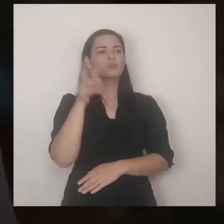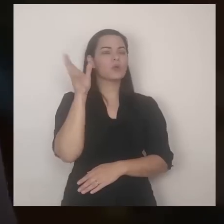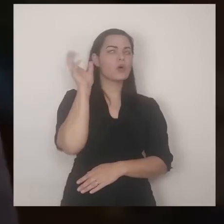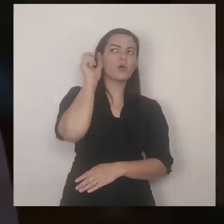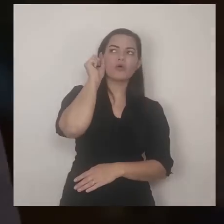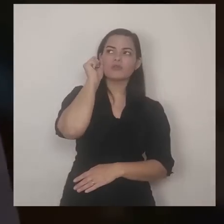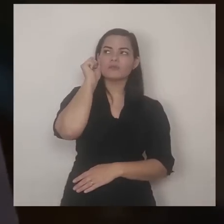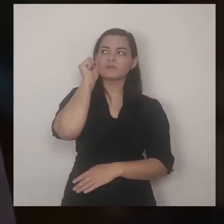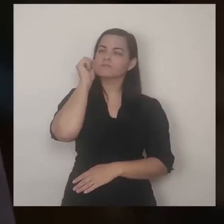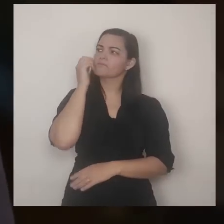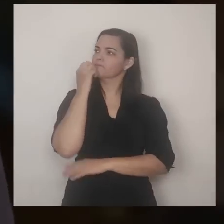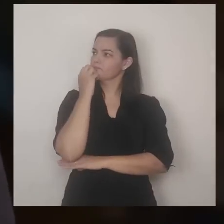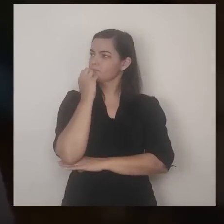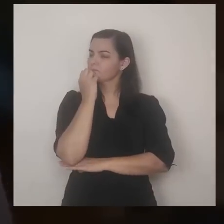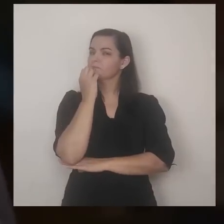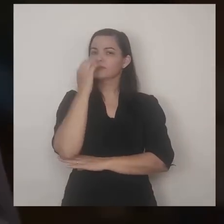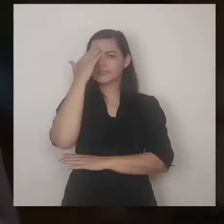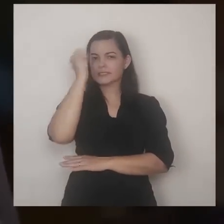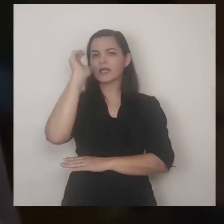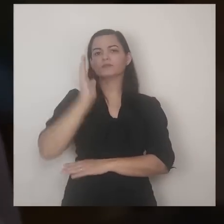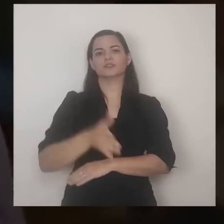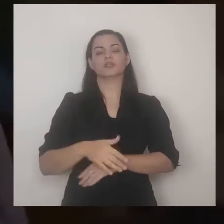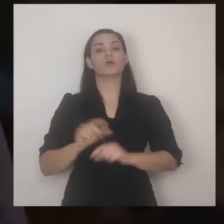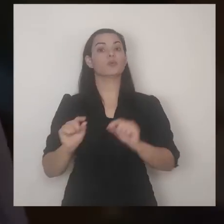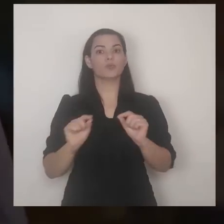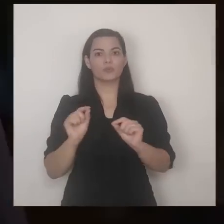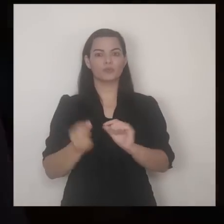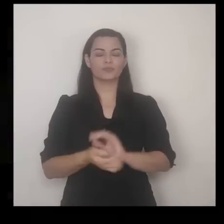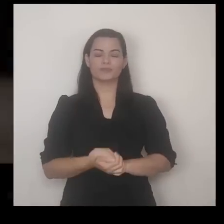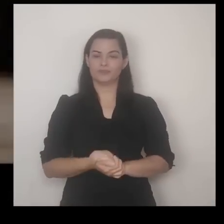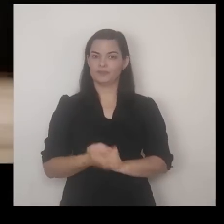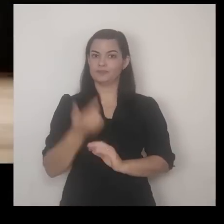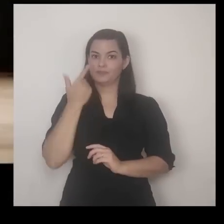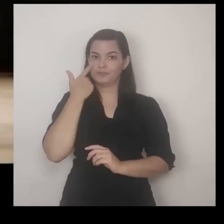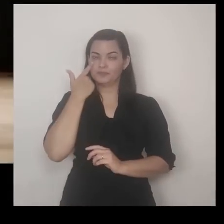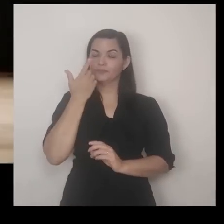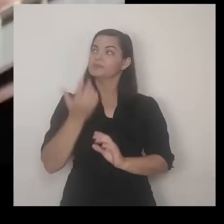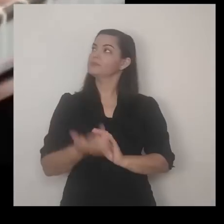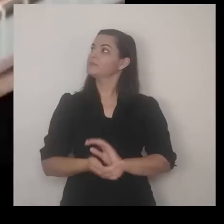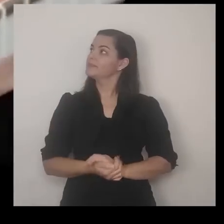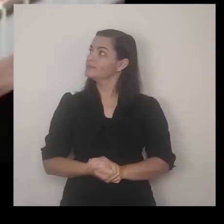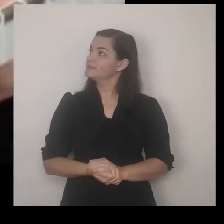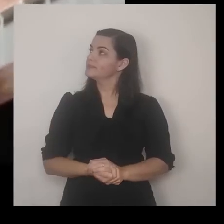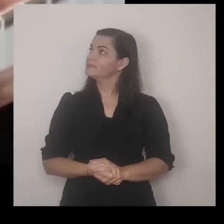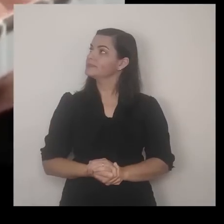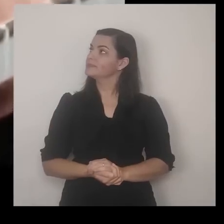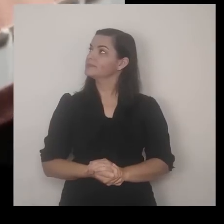Vamos ver se vocês vão adivinhar o que está vindo?